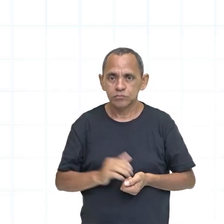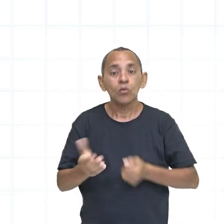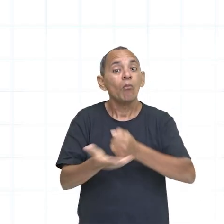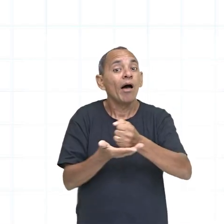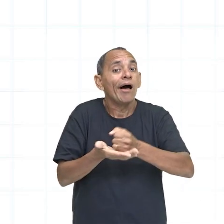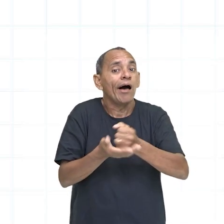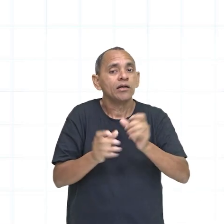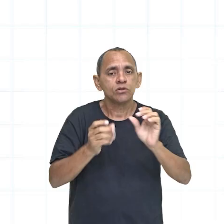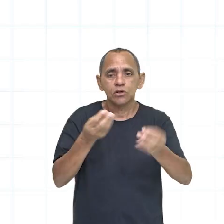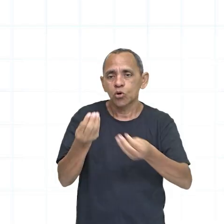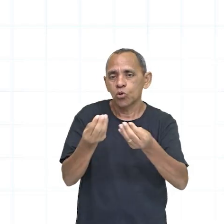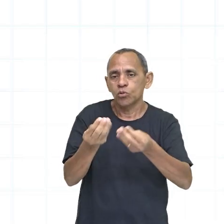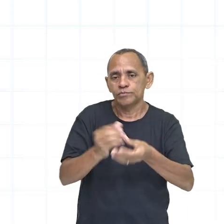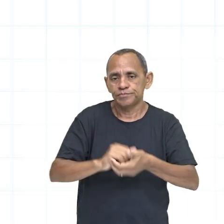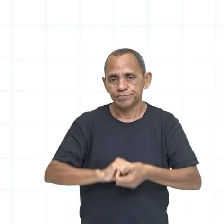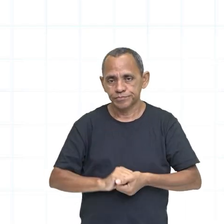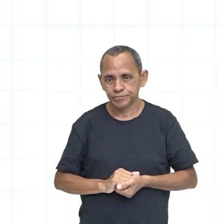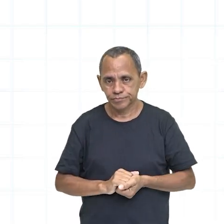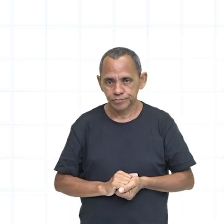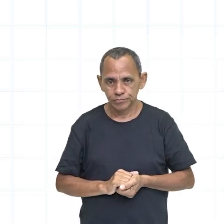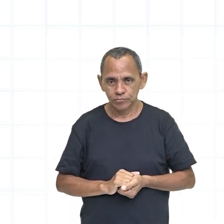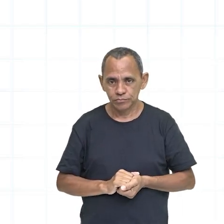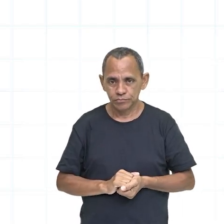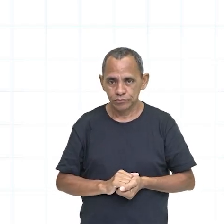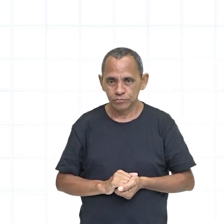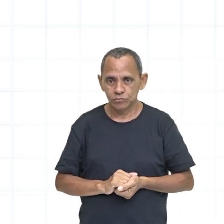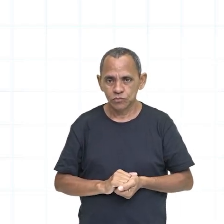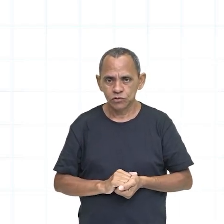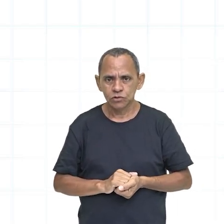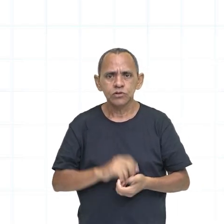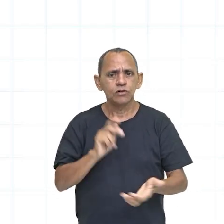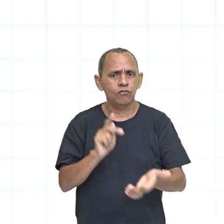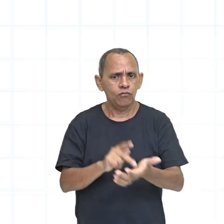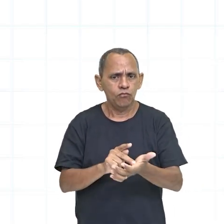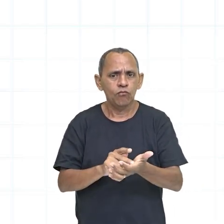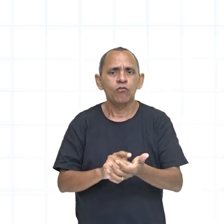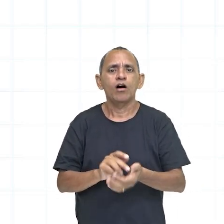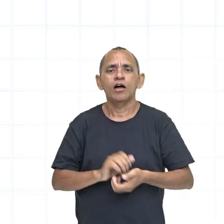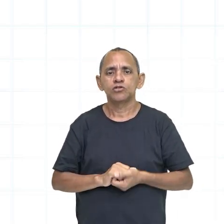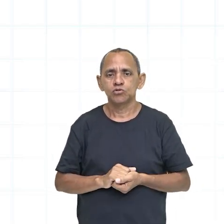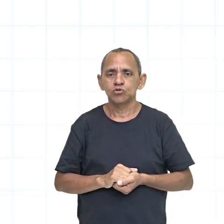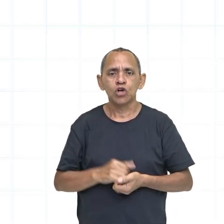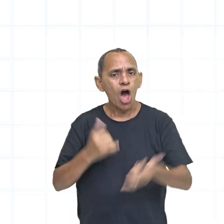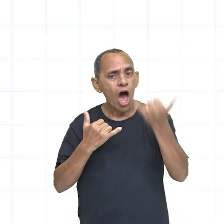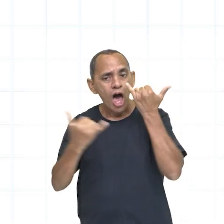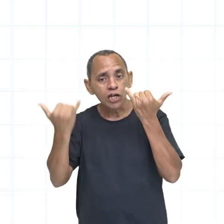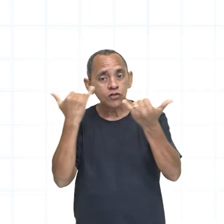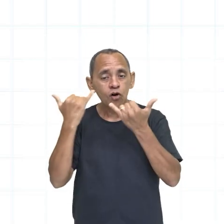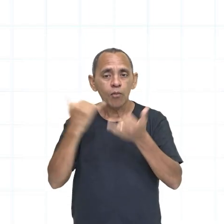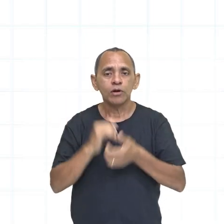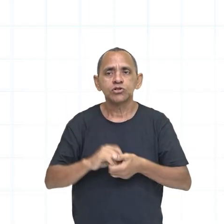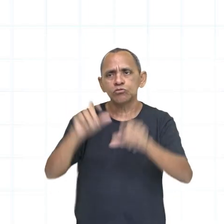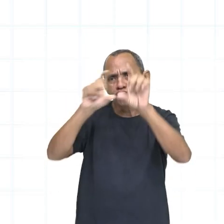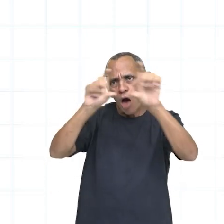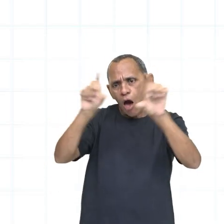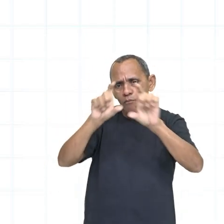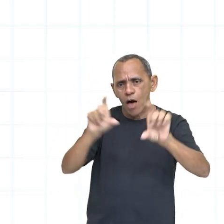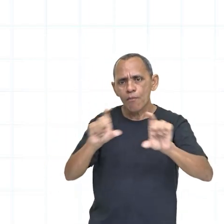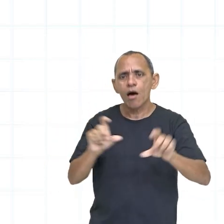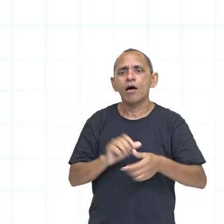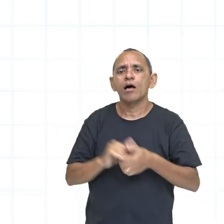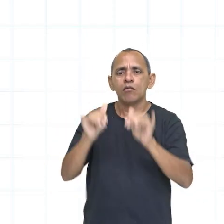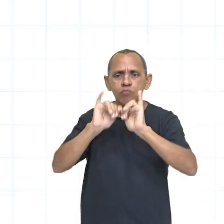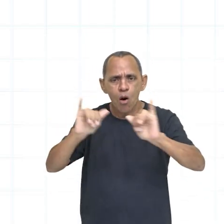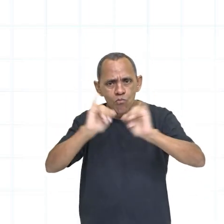are produced to make you buy something. Basicamente, né, as propagandas, ads, abreviação de advertising,